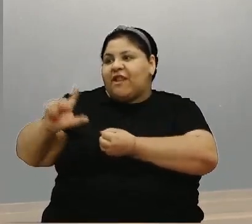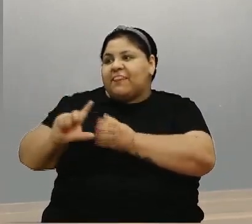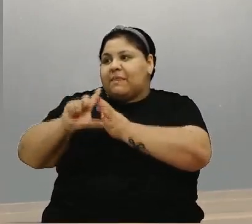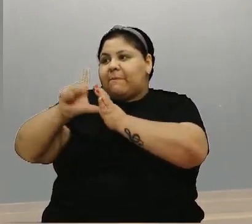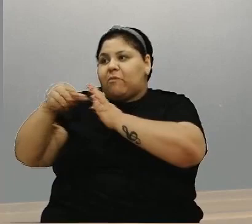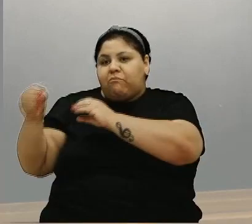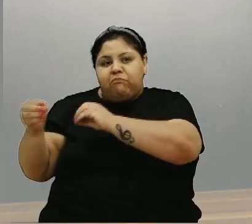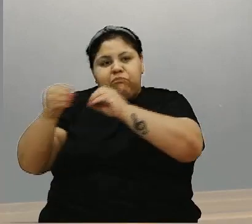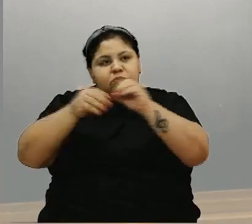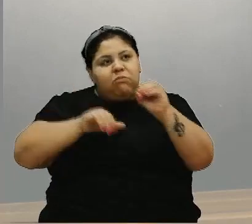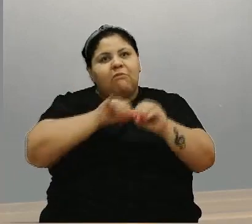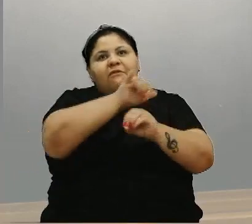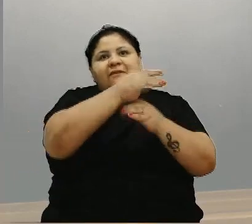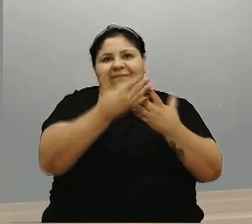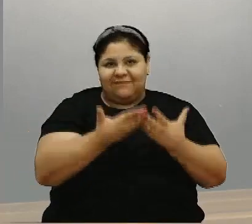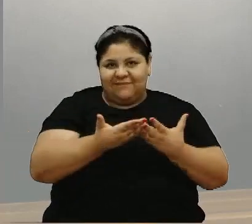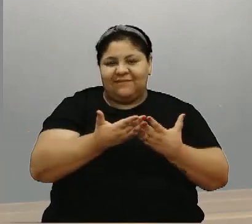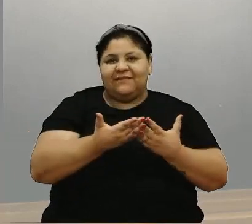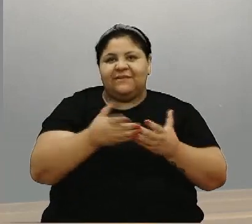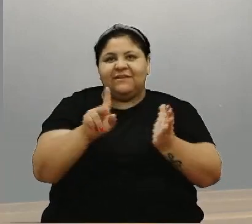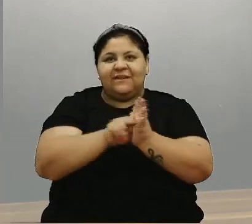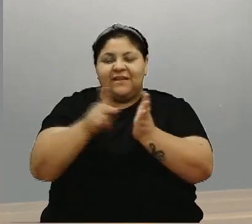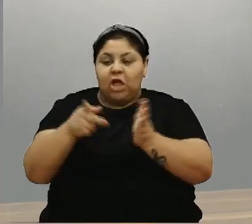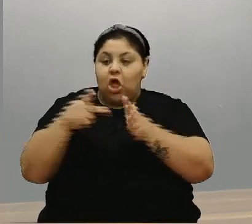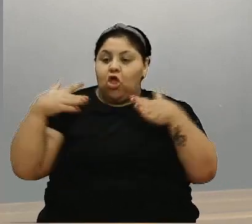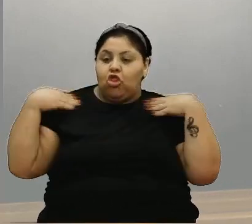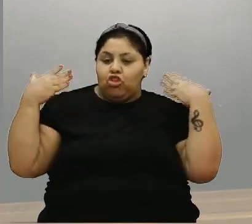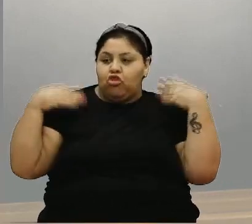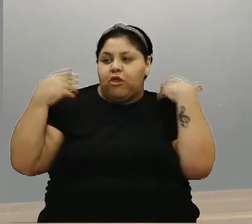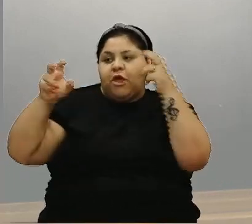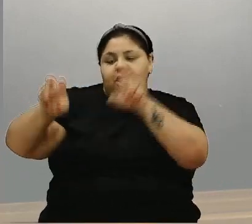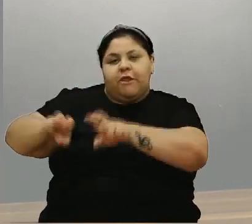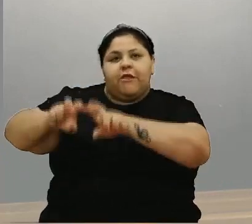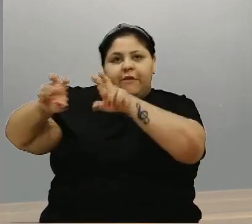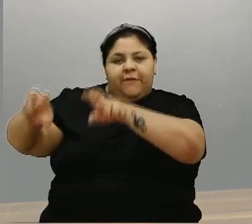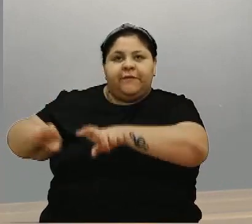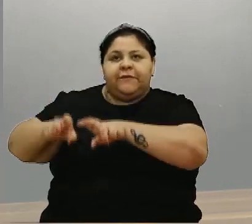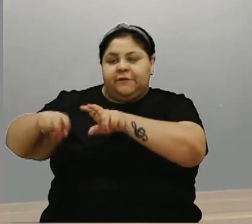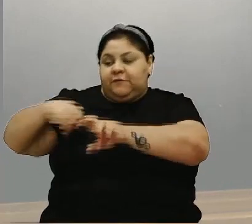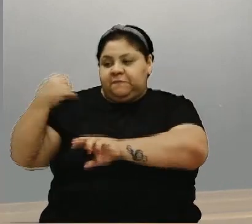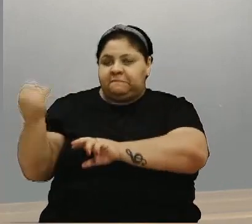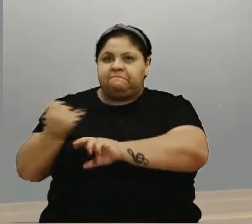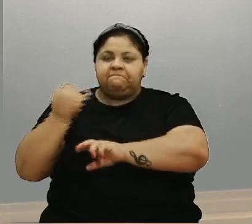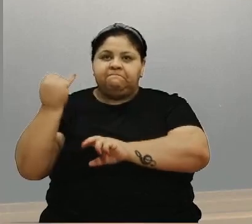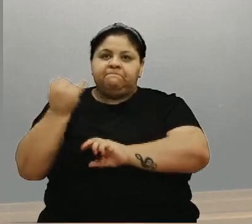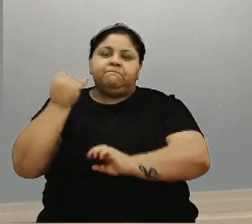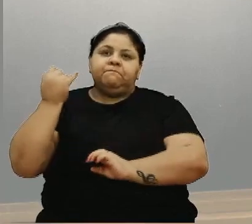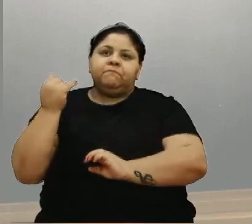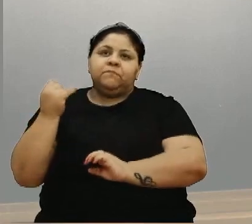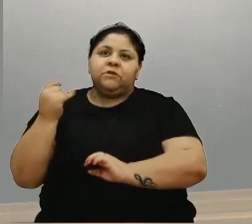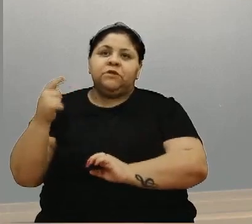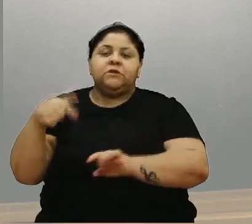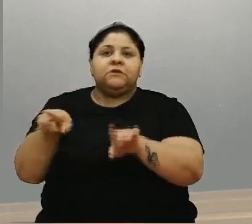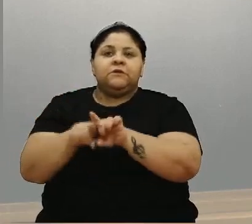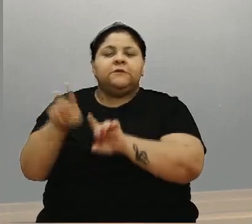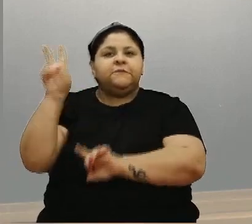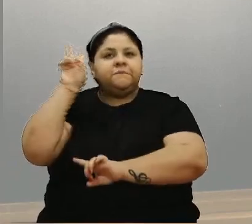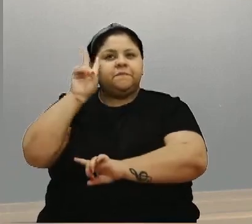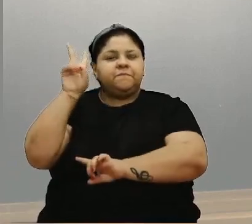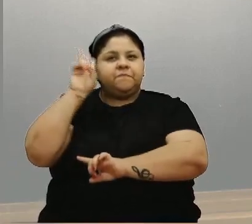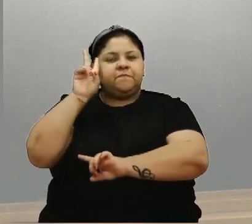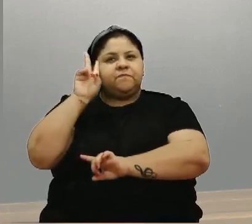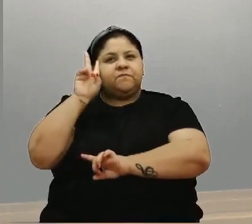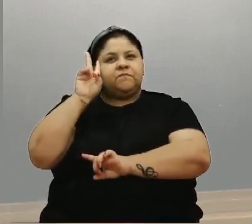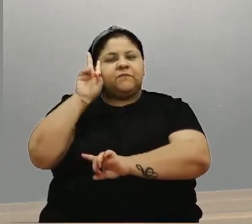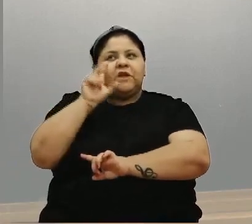fora. A própria questão do turismo rural, que é uma questão importante aqui, eu também lembro de uma passagem